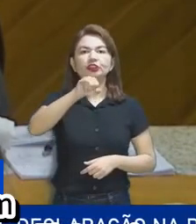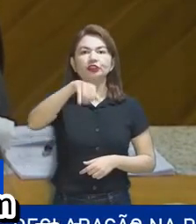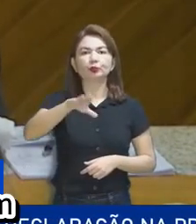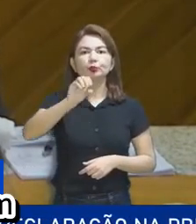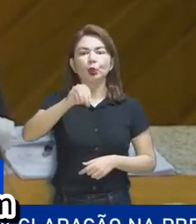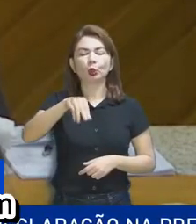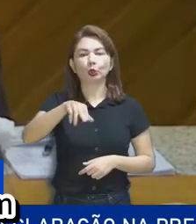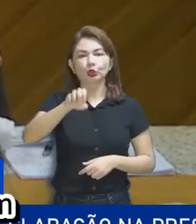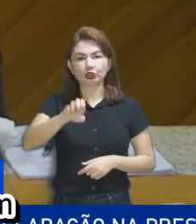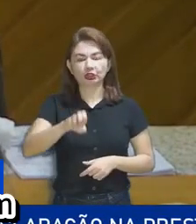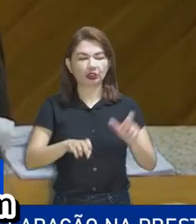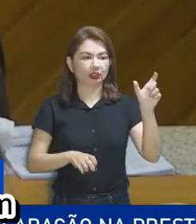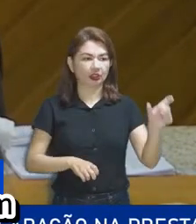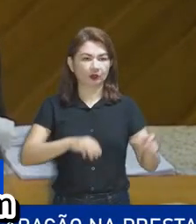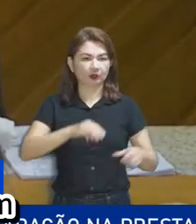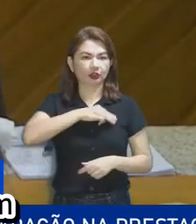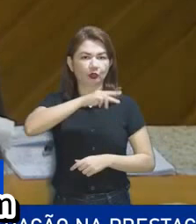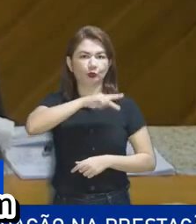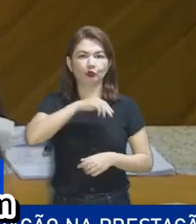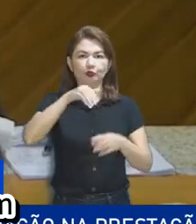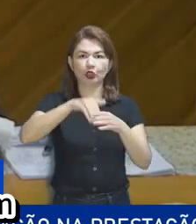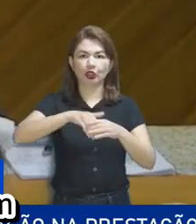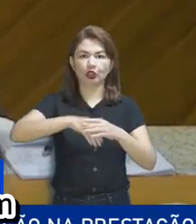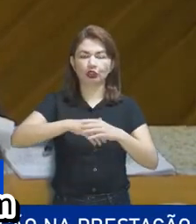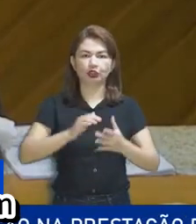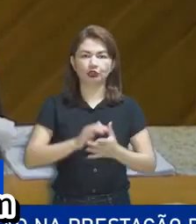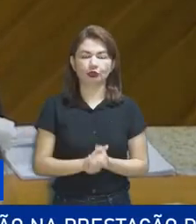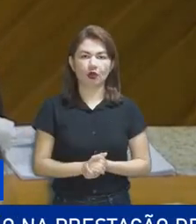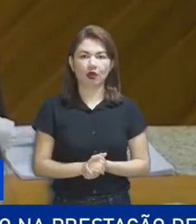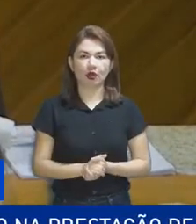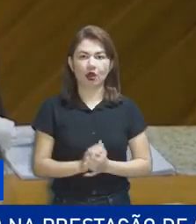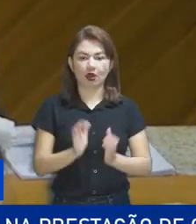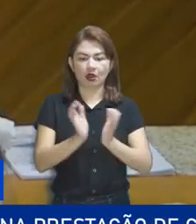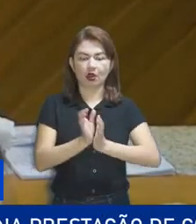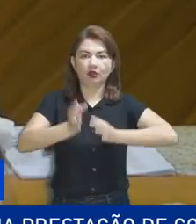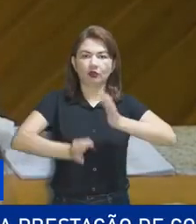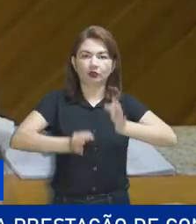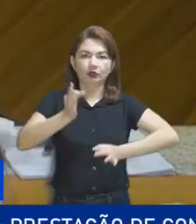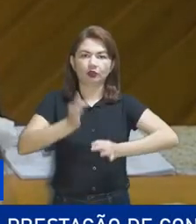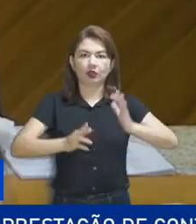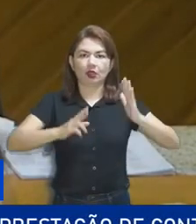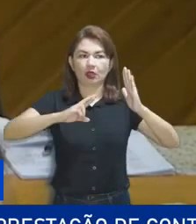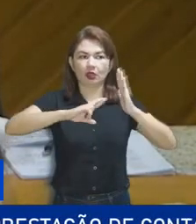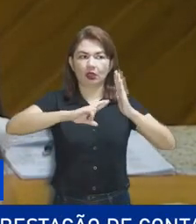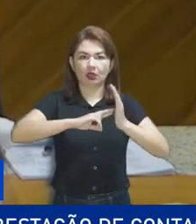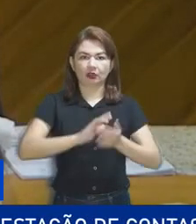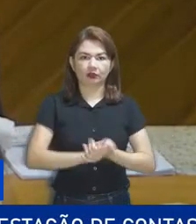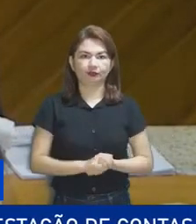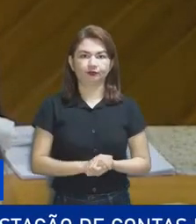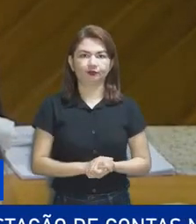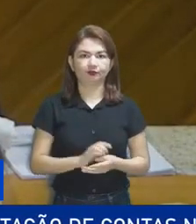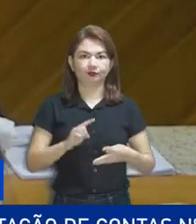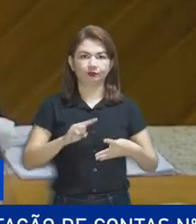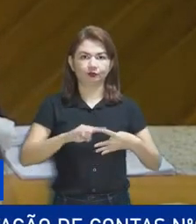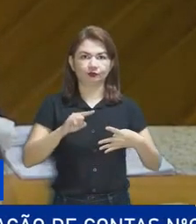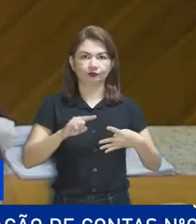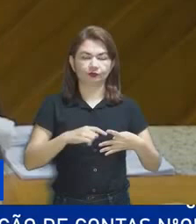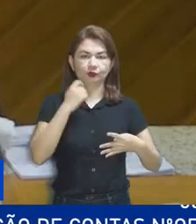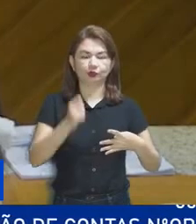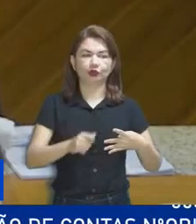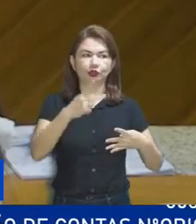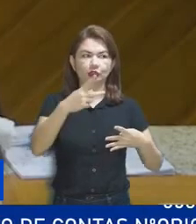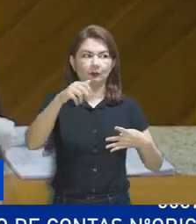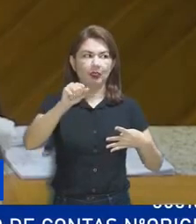Eleitoral. Comporão com a turma julgadora com a relatora os vogais juízes Paola